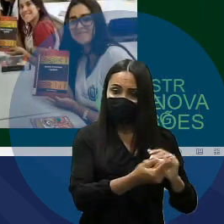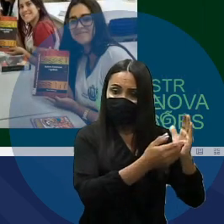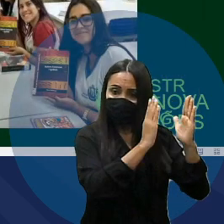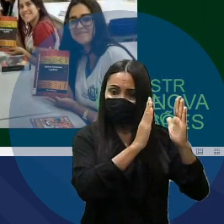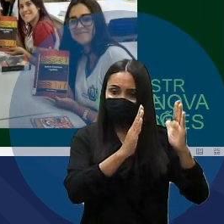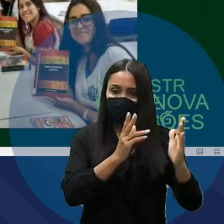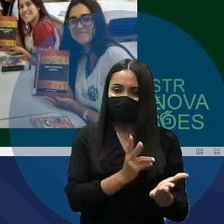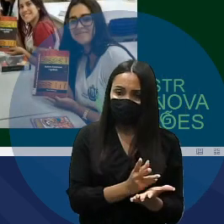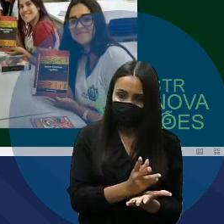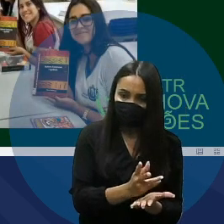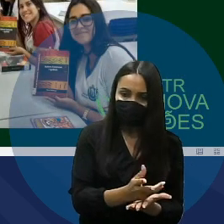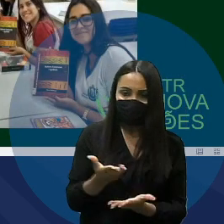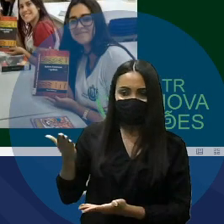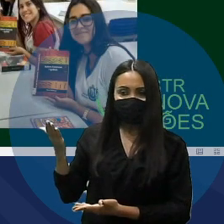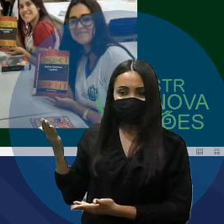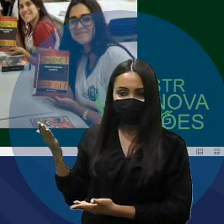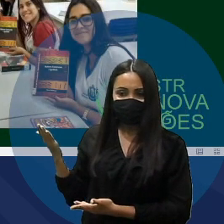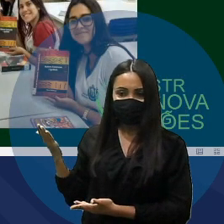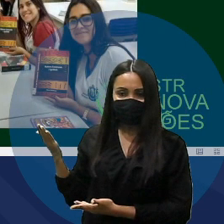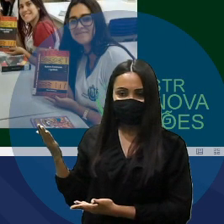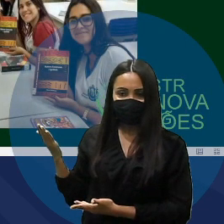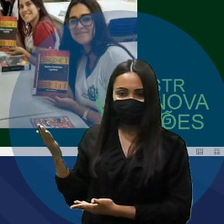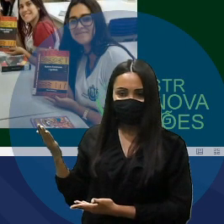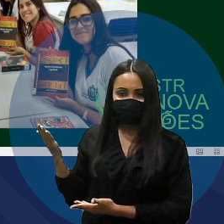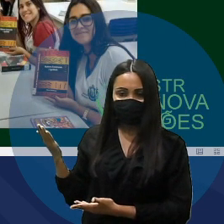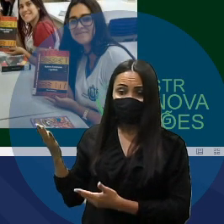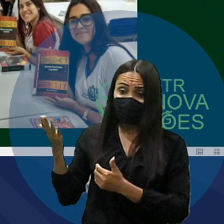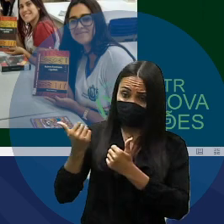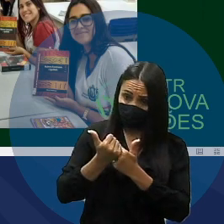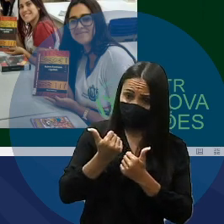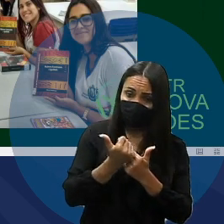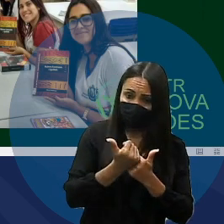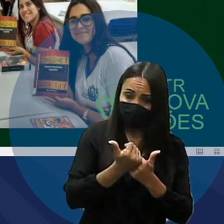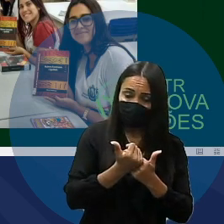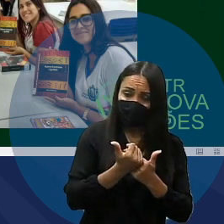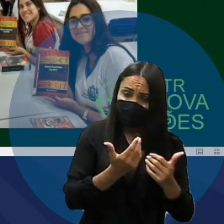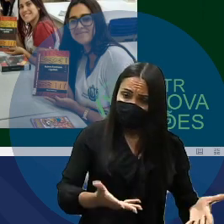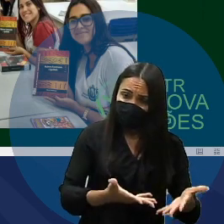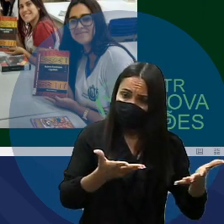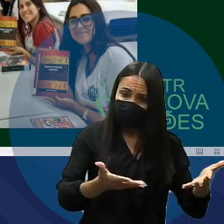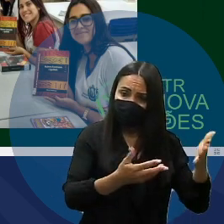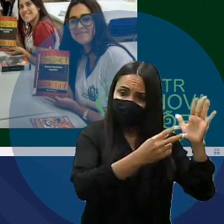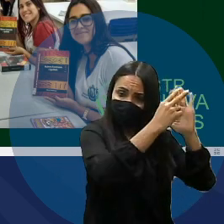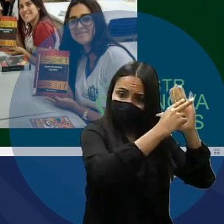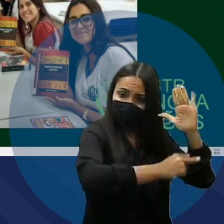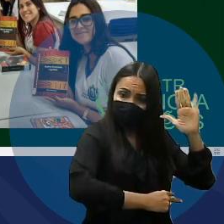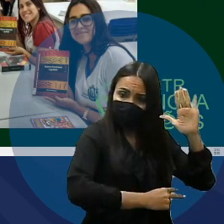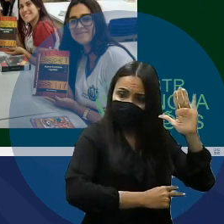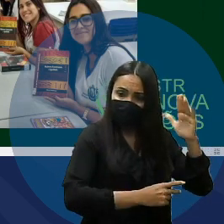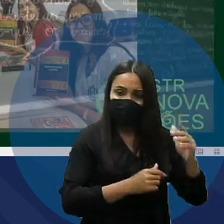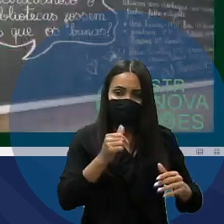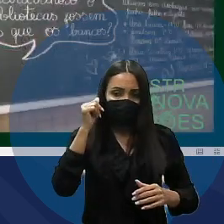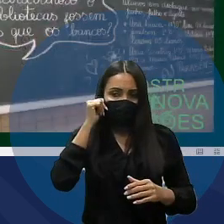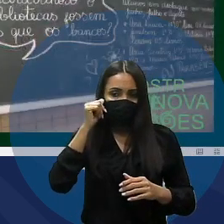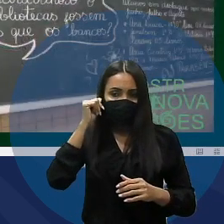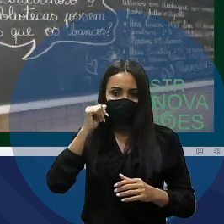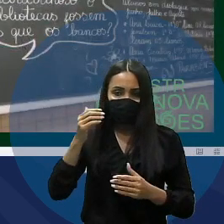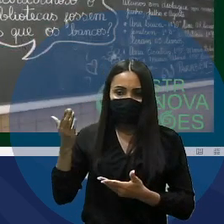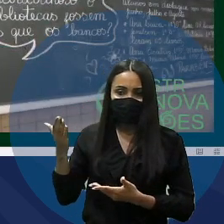continua com o apoio dessa que é a sala de leitura, logo abaixo tem a foto das meninas do Núcleo de Estudo de